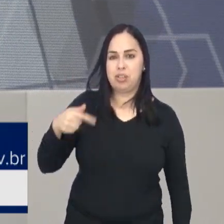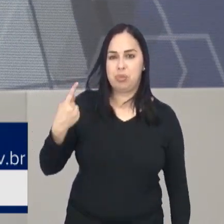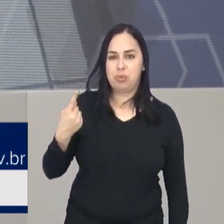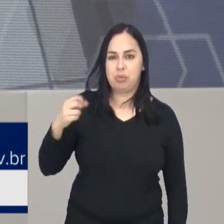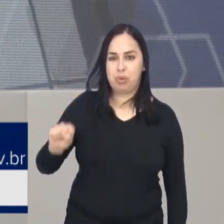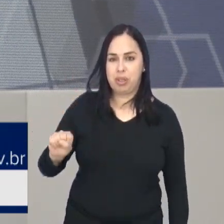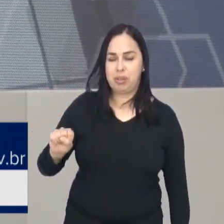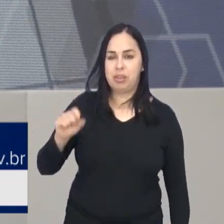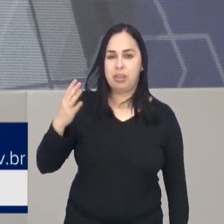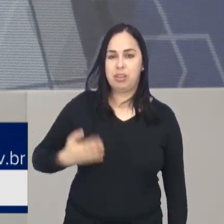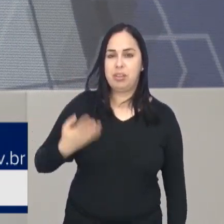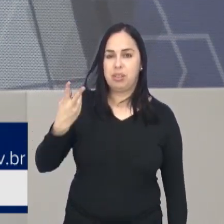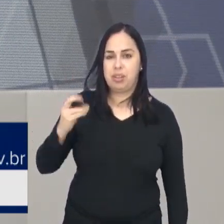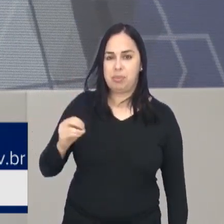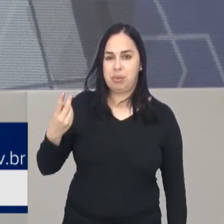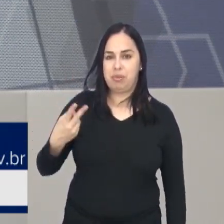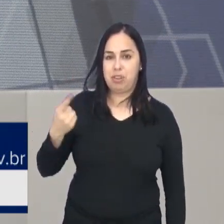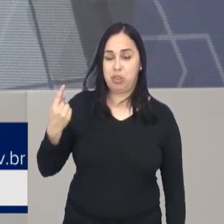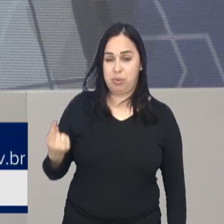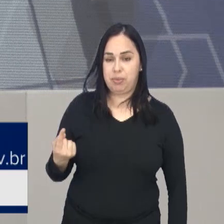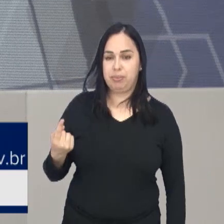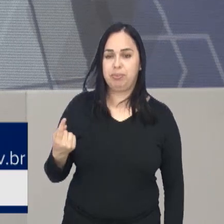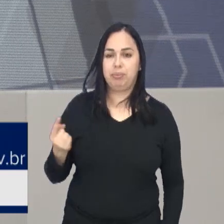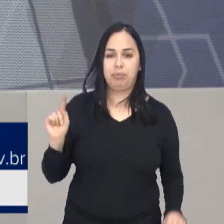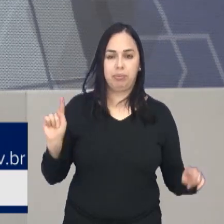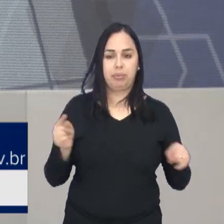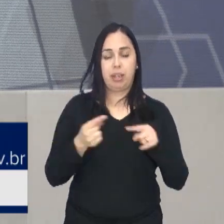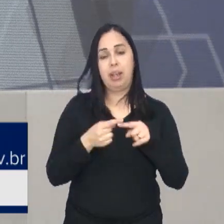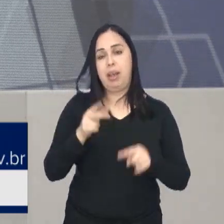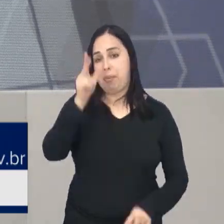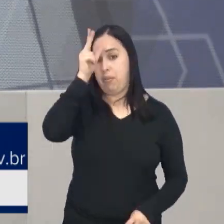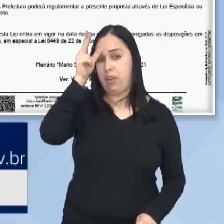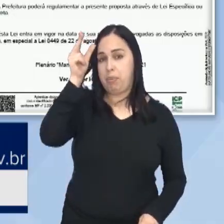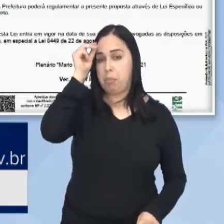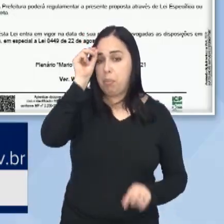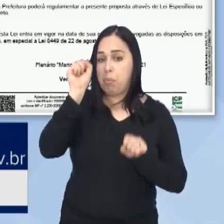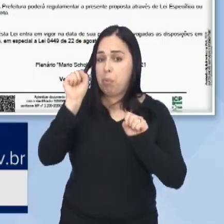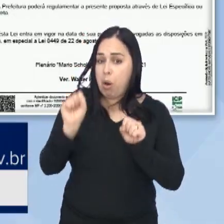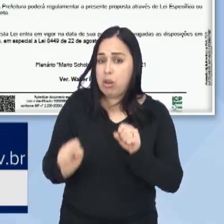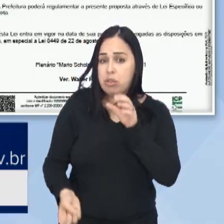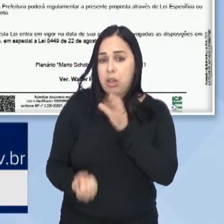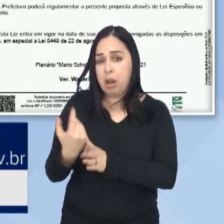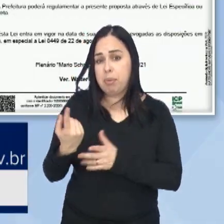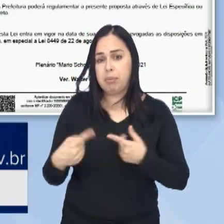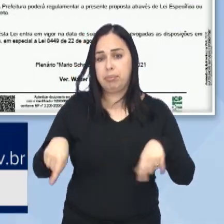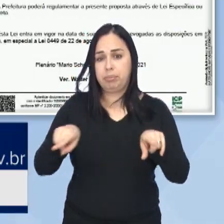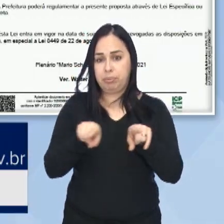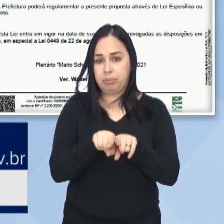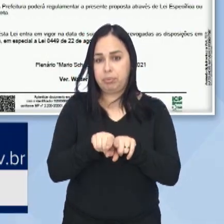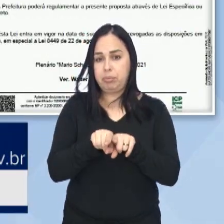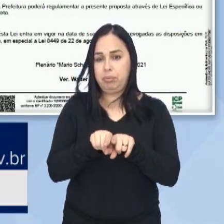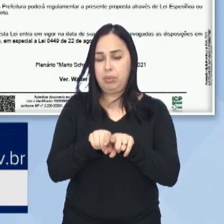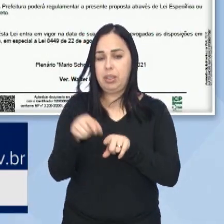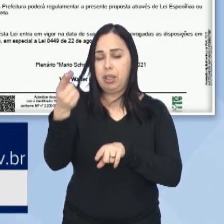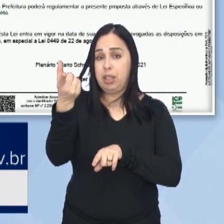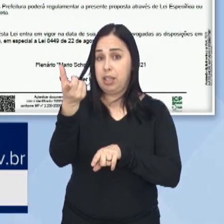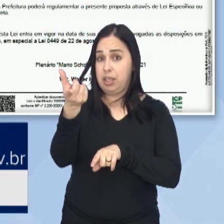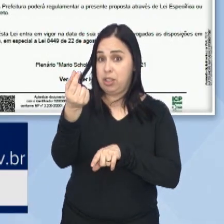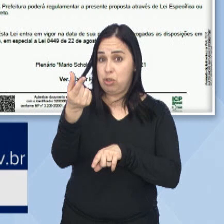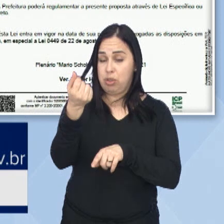18718 de 19 de janeiro de 21, para que a prefeitura possa fazer uma parceria pública de